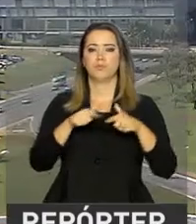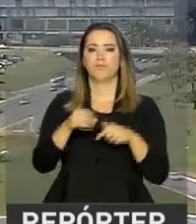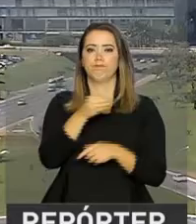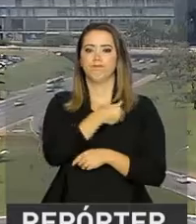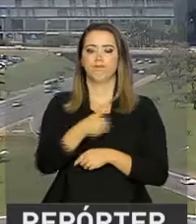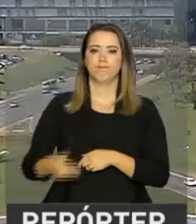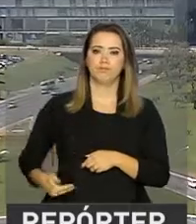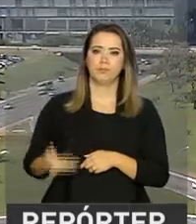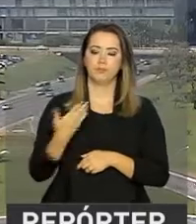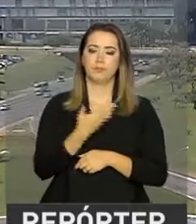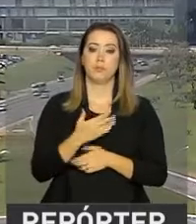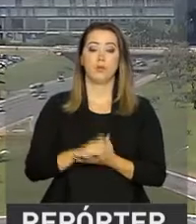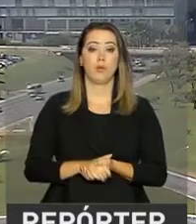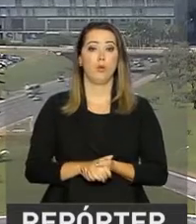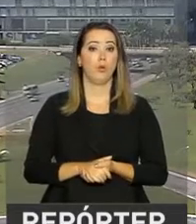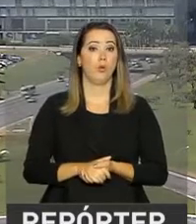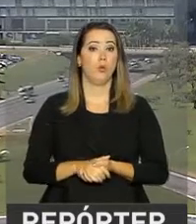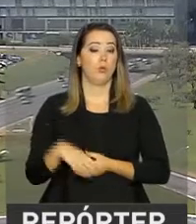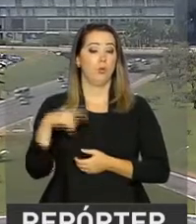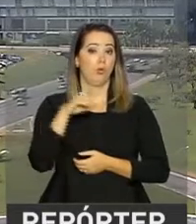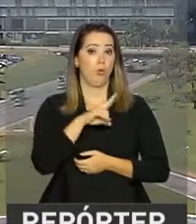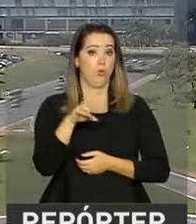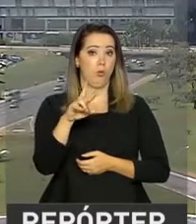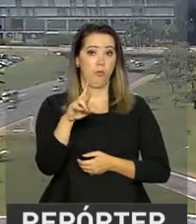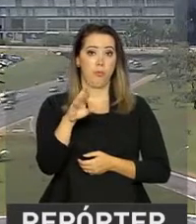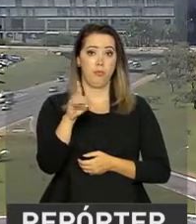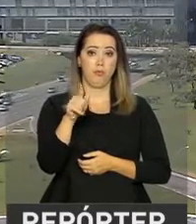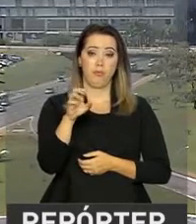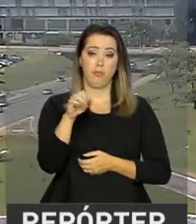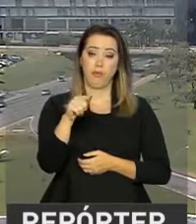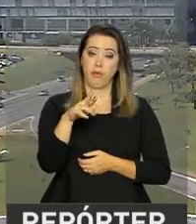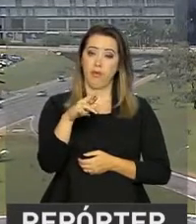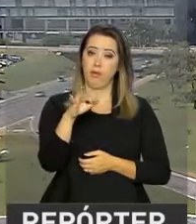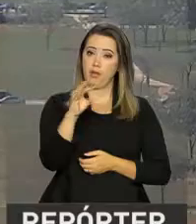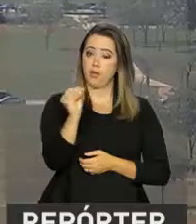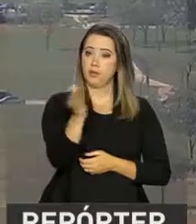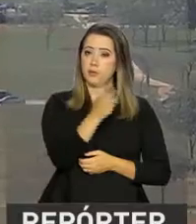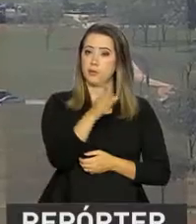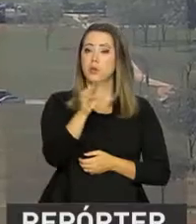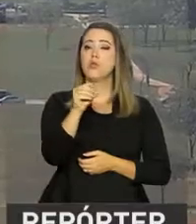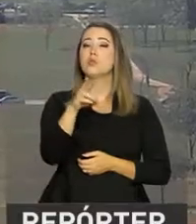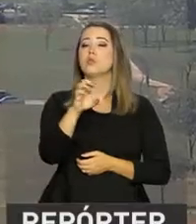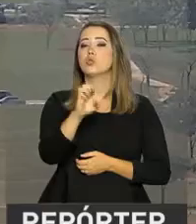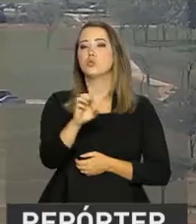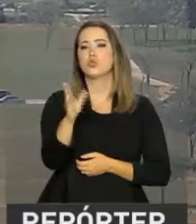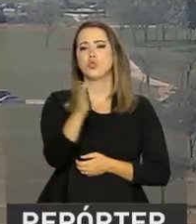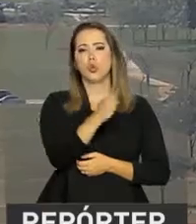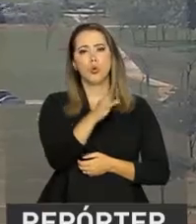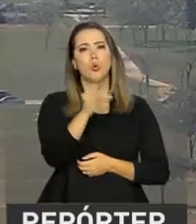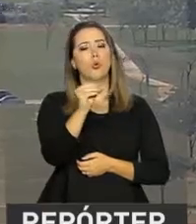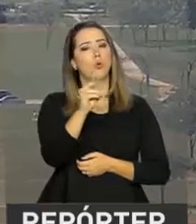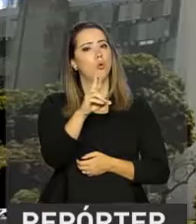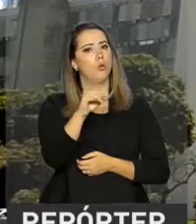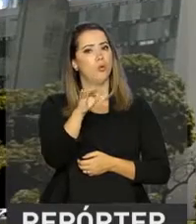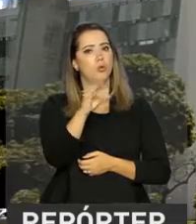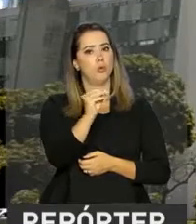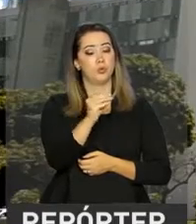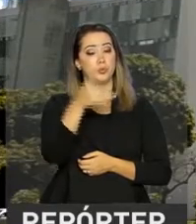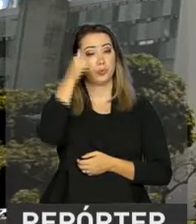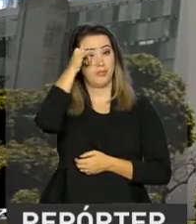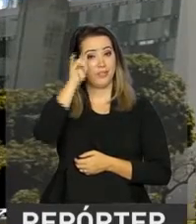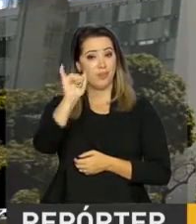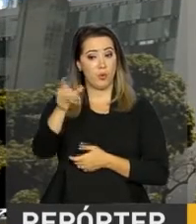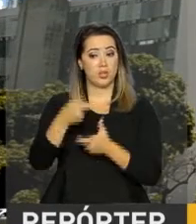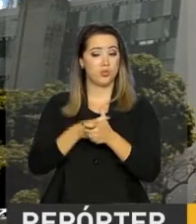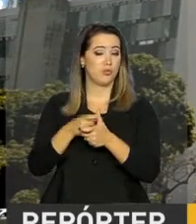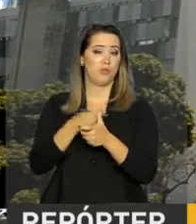a chamada regra de ouro das contas públicas tem o objetivo de evitar que o governo aumente o endividamento para pagar gastos